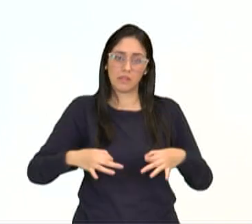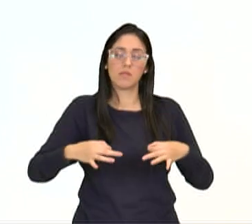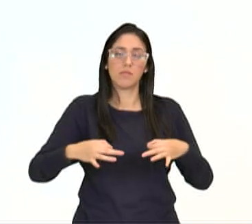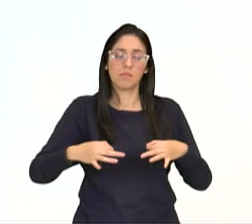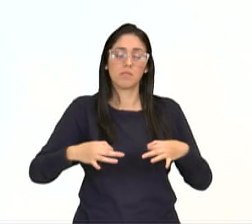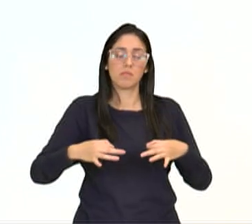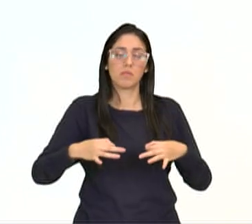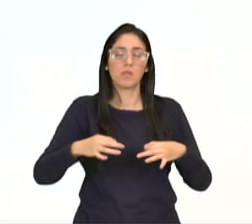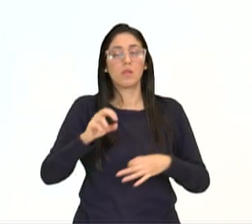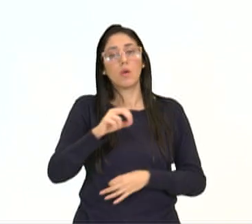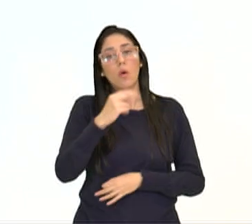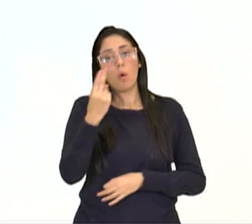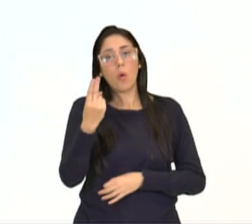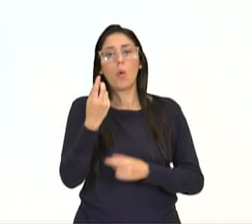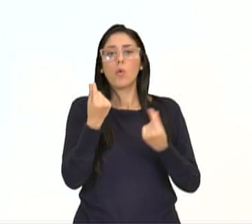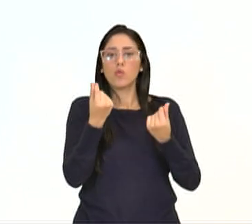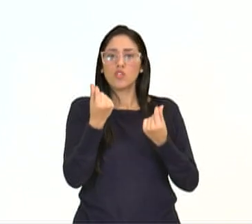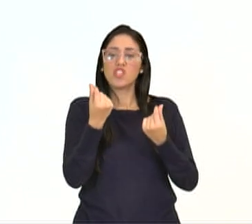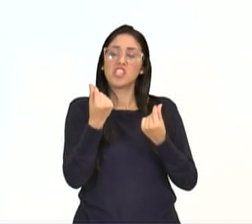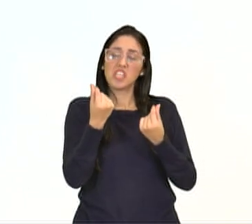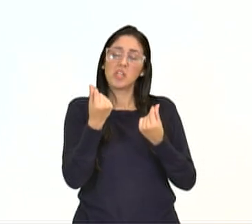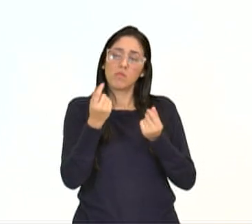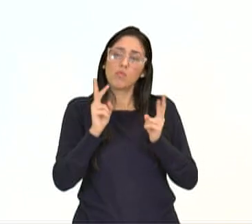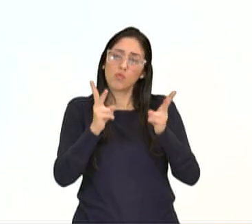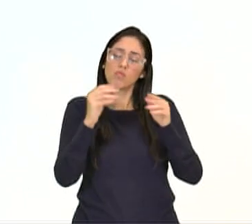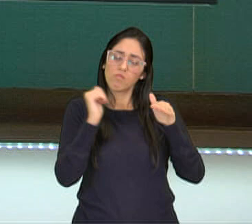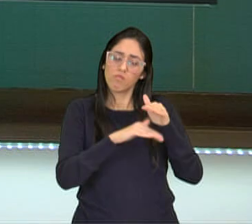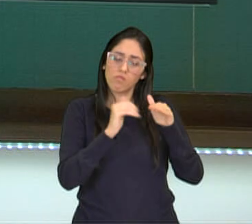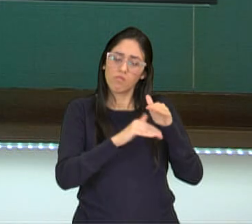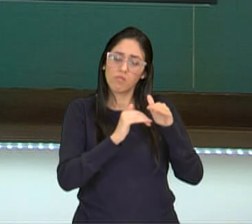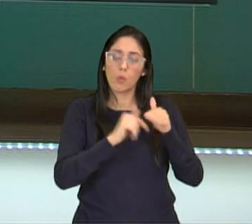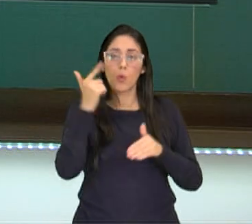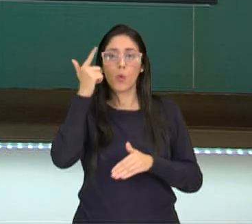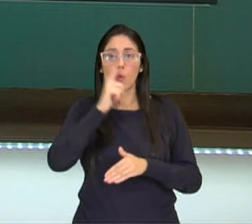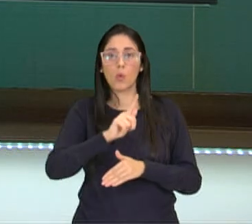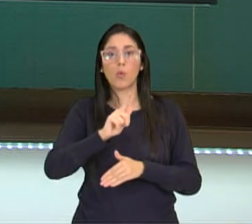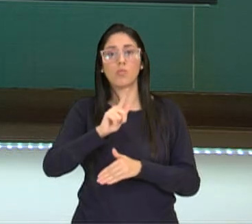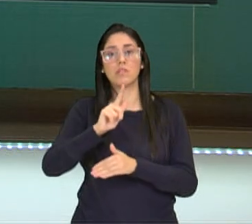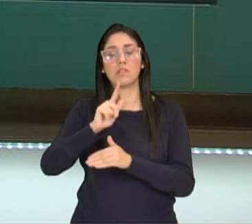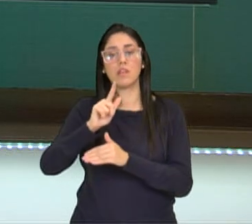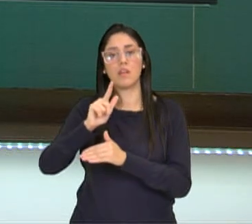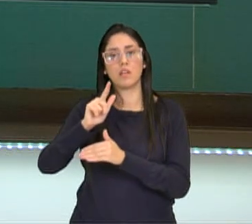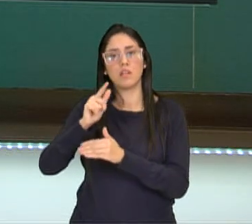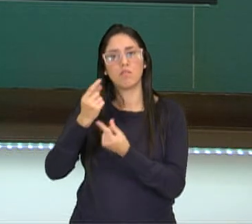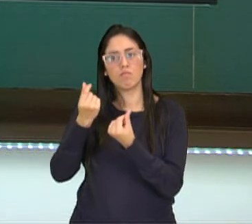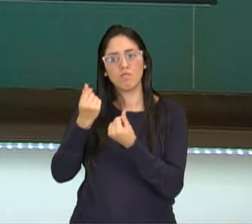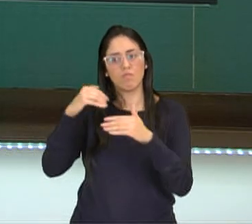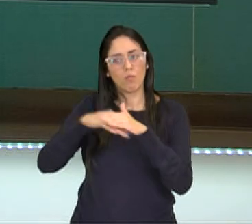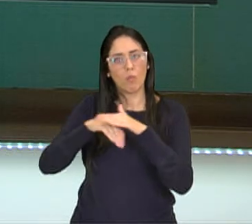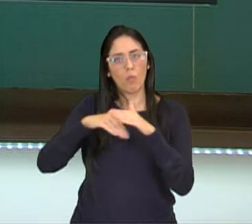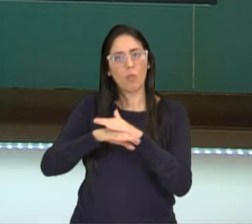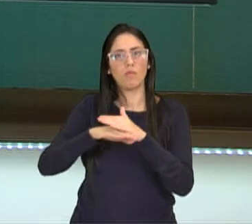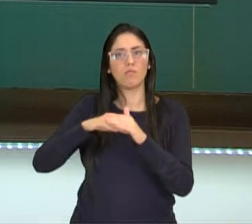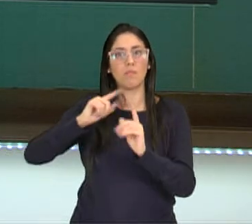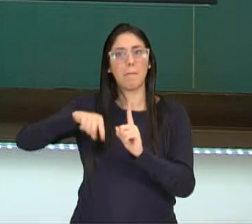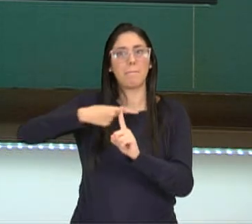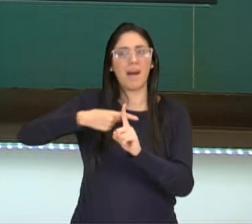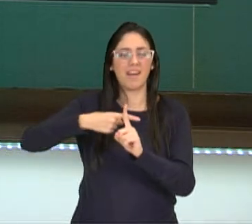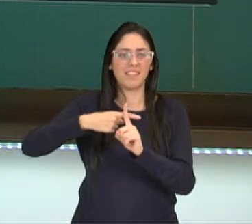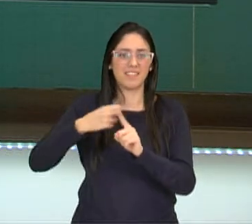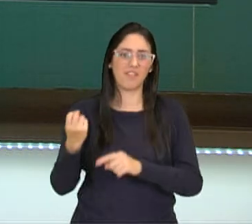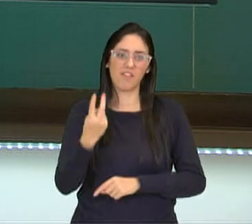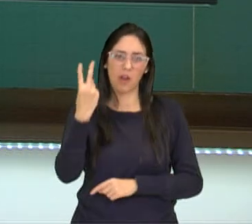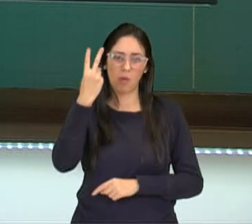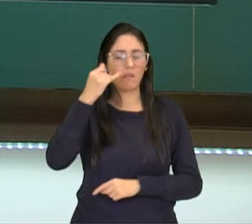esse mês, por esse período e, consequentemente, podemos até ter uma renda extra com os juros, né? E não contrair dívidas.